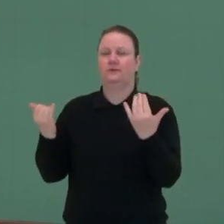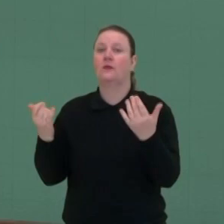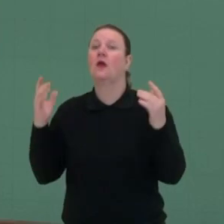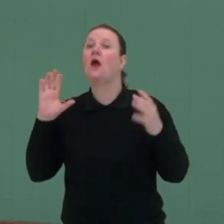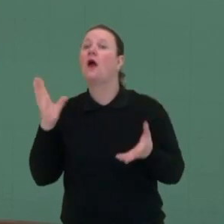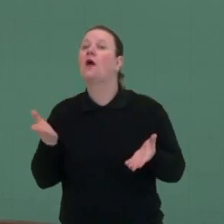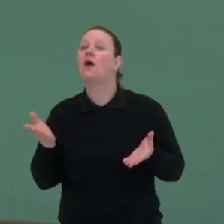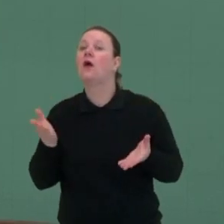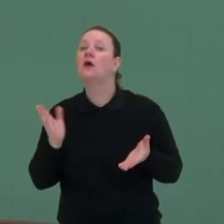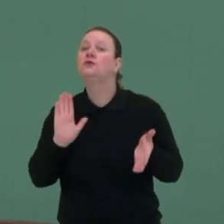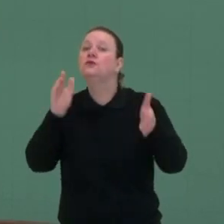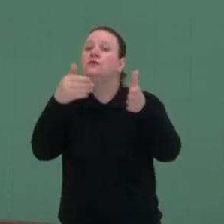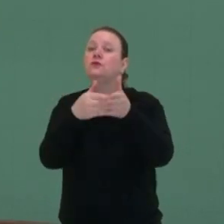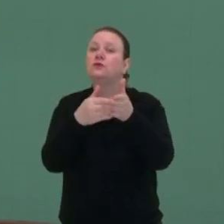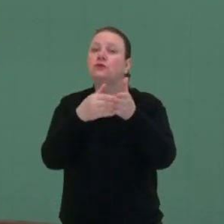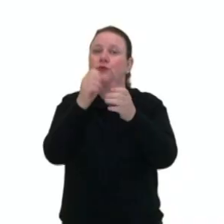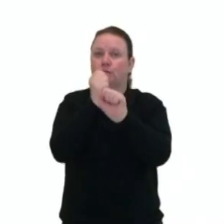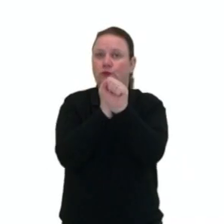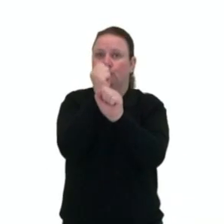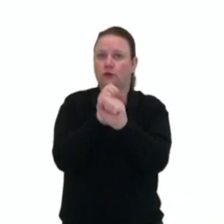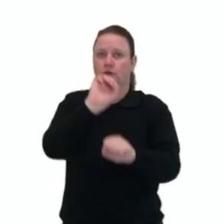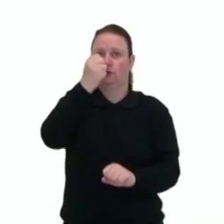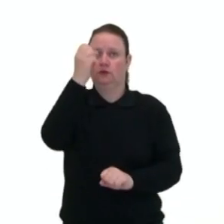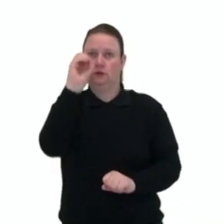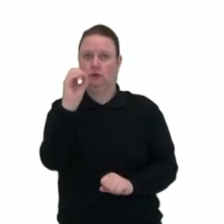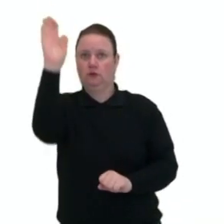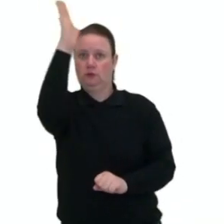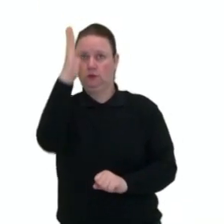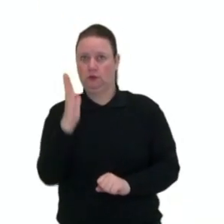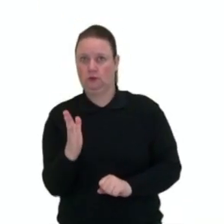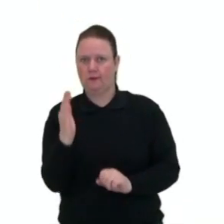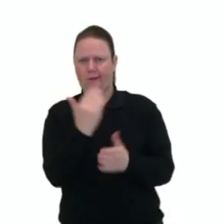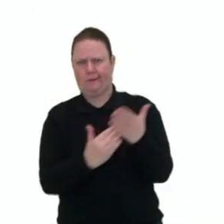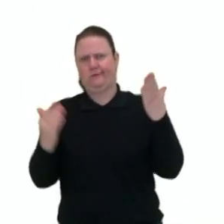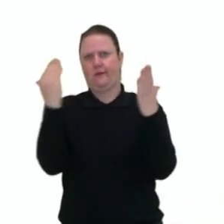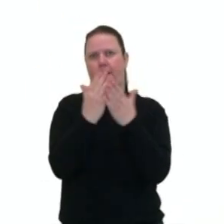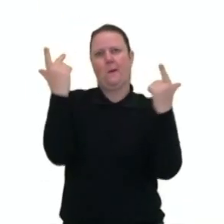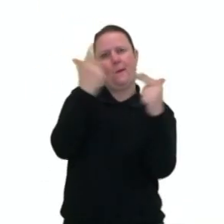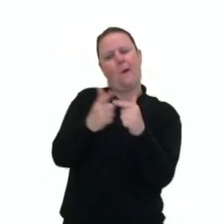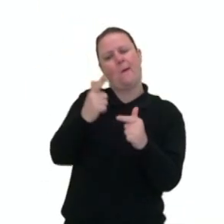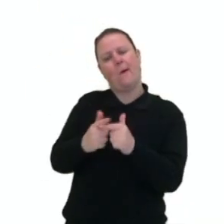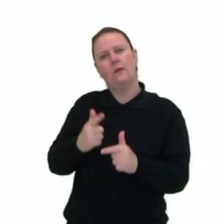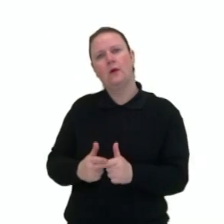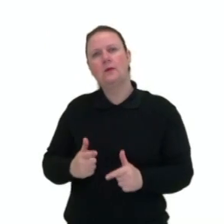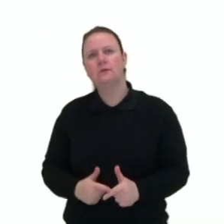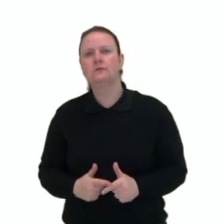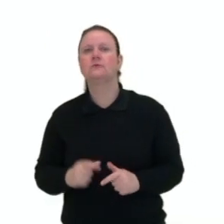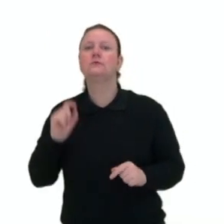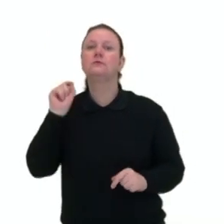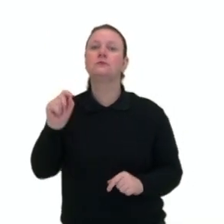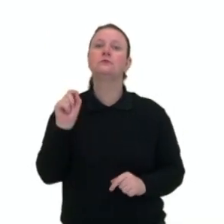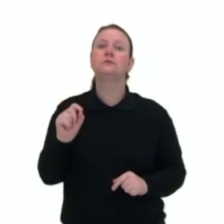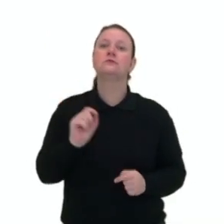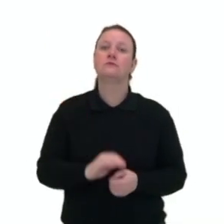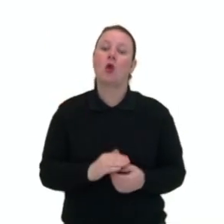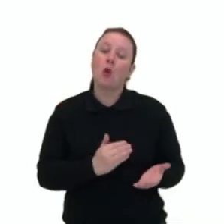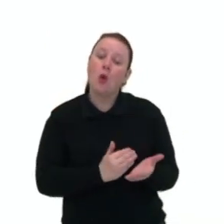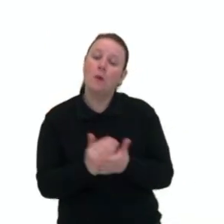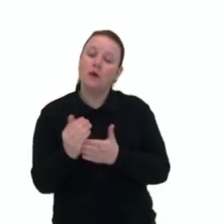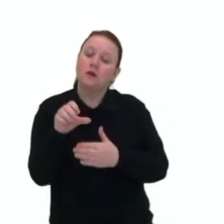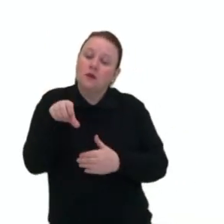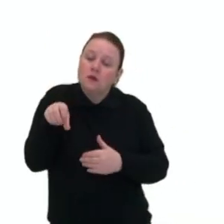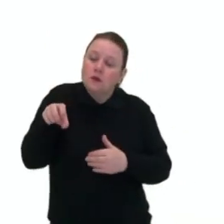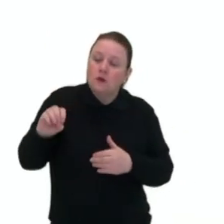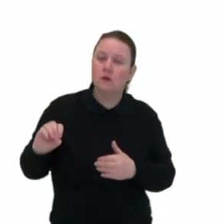esse final dos anos 80 no Brasil, alguns dos maiores problemas do Brasil do final dos anos 80 até início dos anos